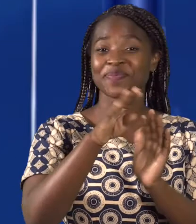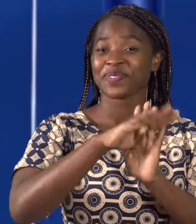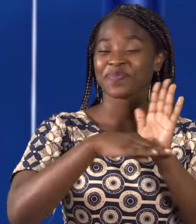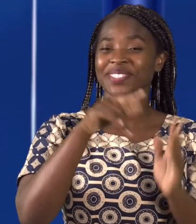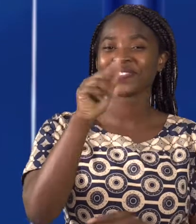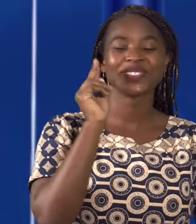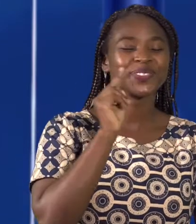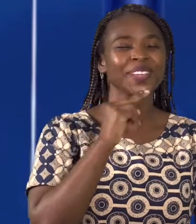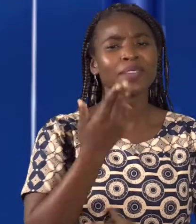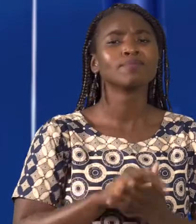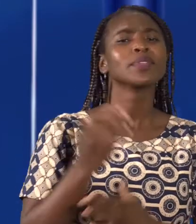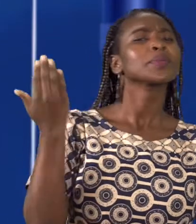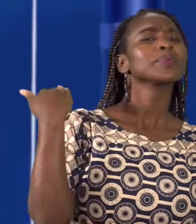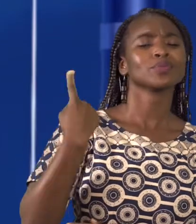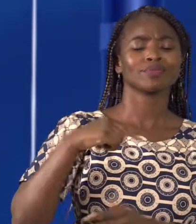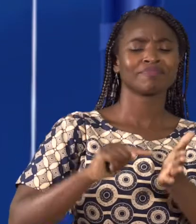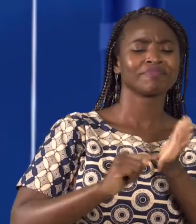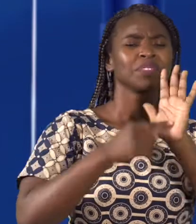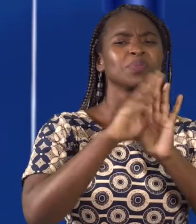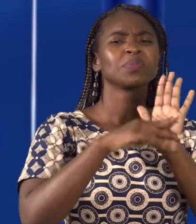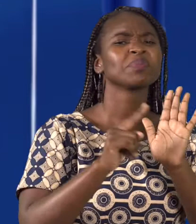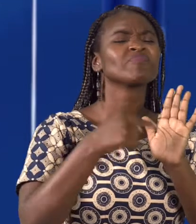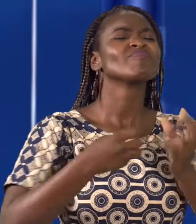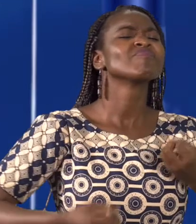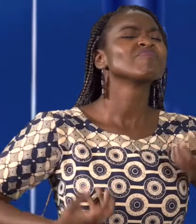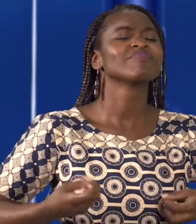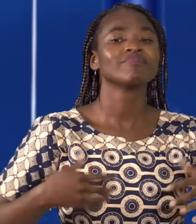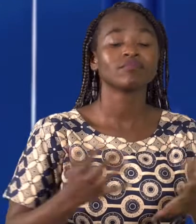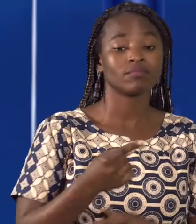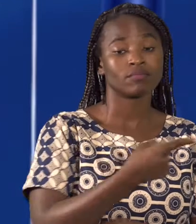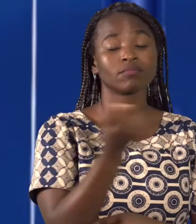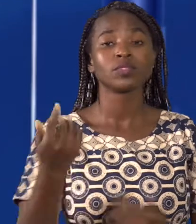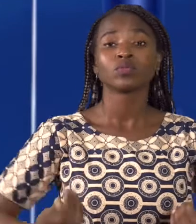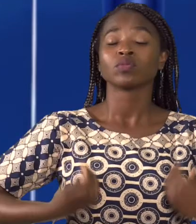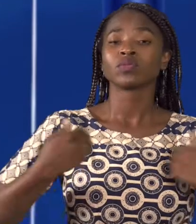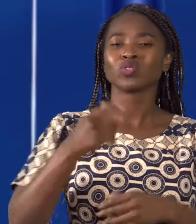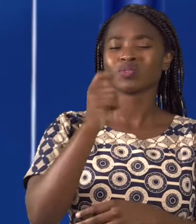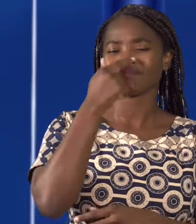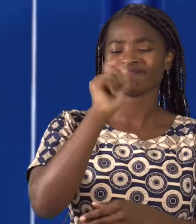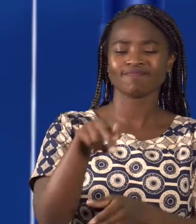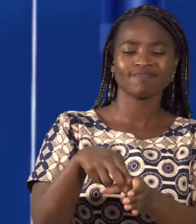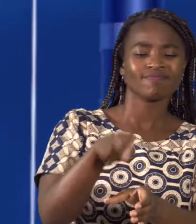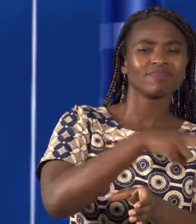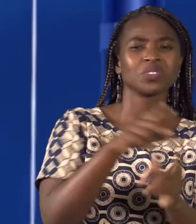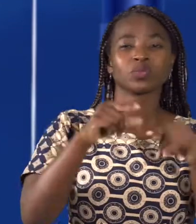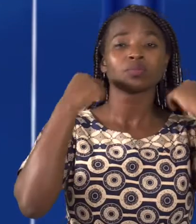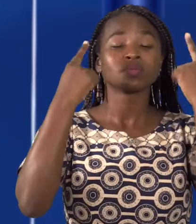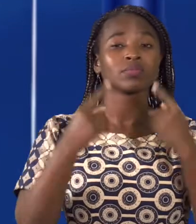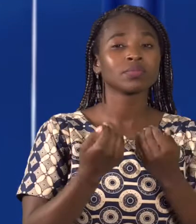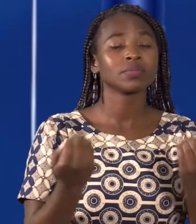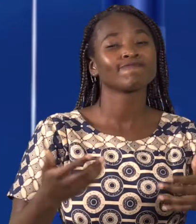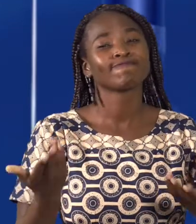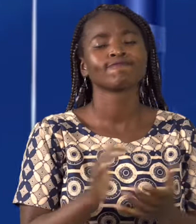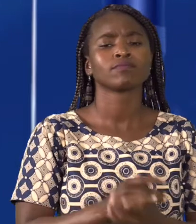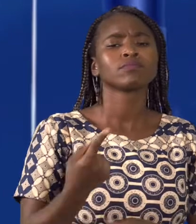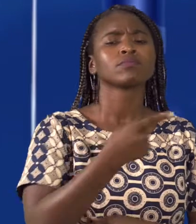Olá, estamos de volta ao programa da TV Surdo. No bloco anterior, abordamos o trabalho feito